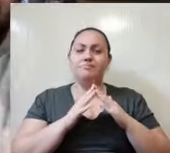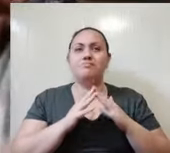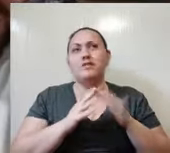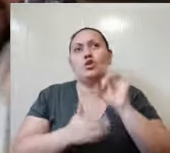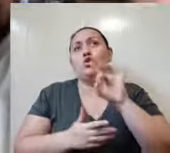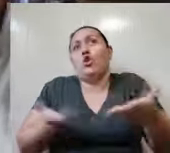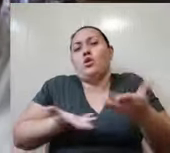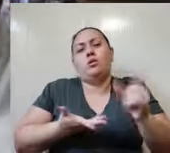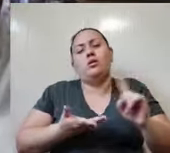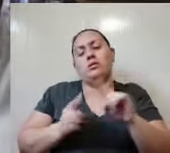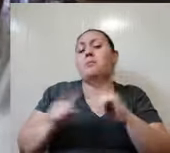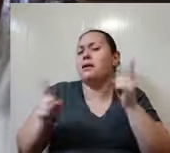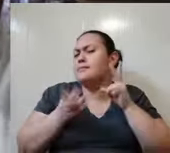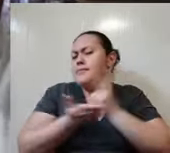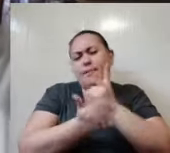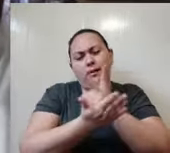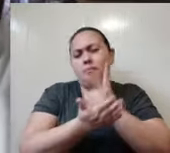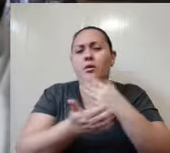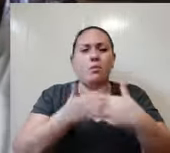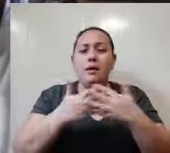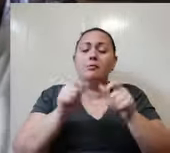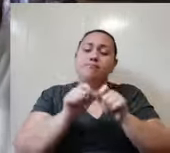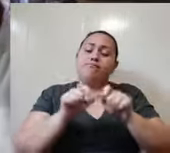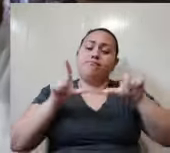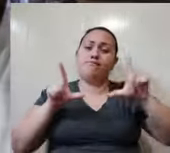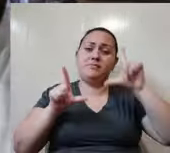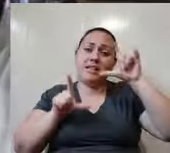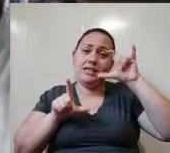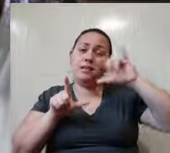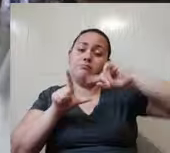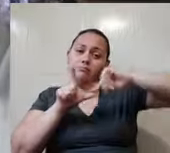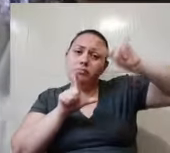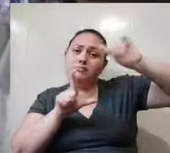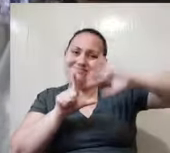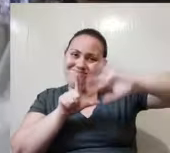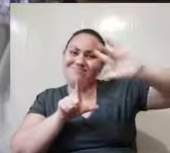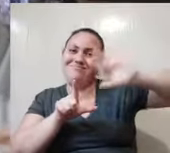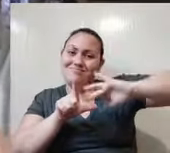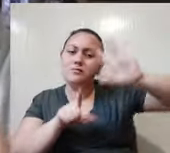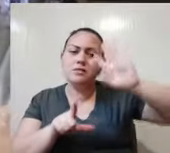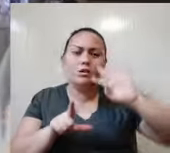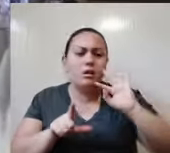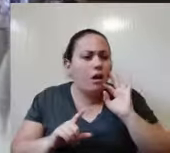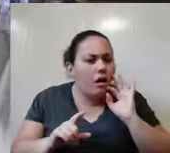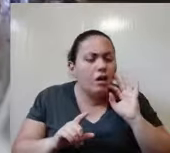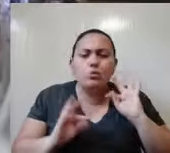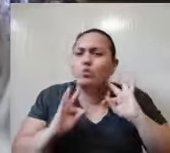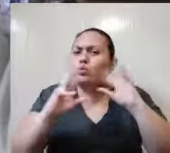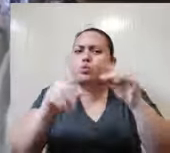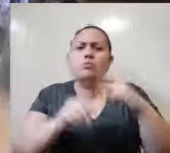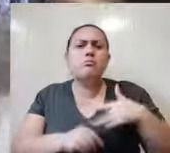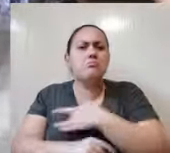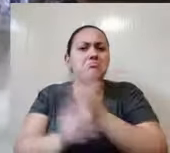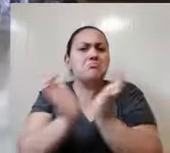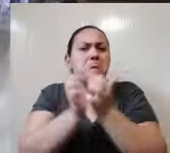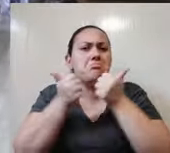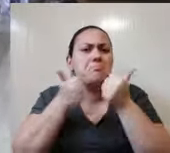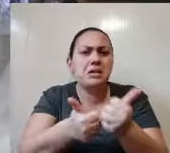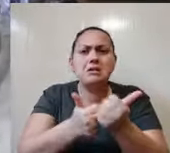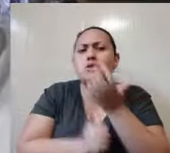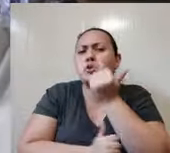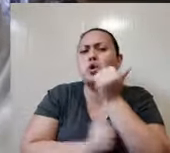não agora também, acho que no mundo, sempre, quando a gente abre o Instagram e daí olhar, todo mundo tá comendo bem, então é aquela